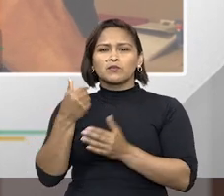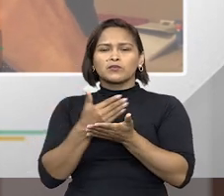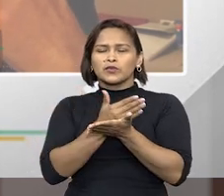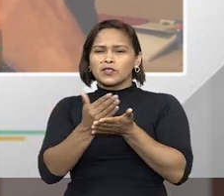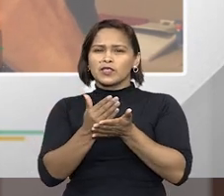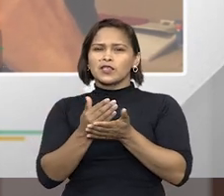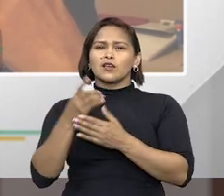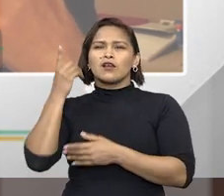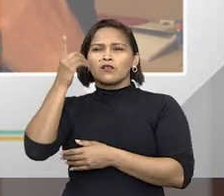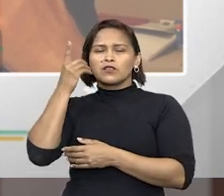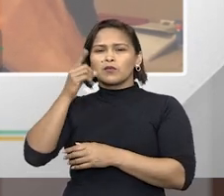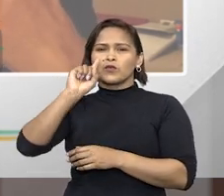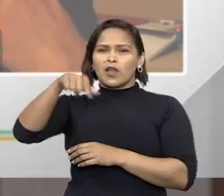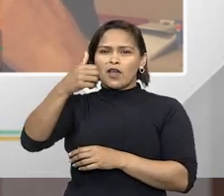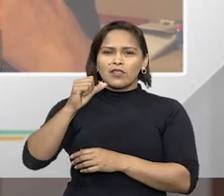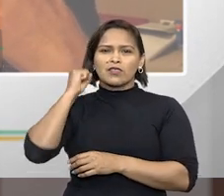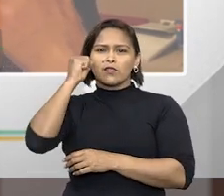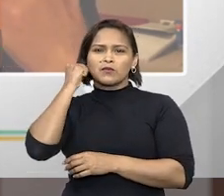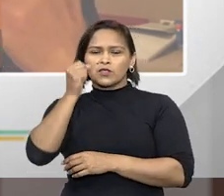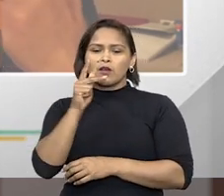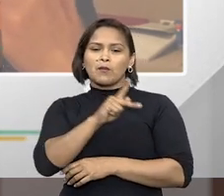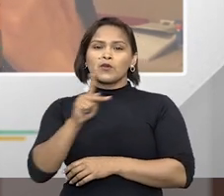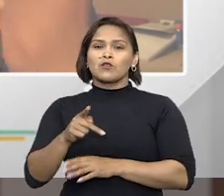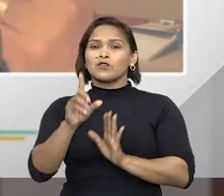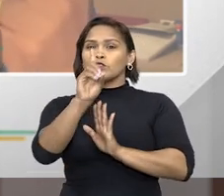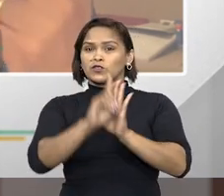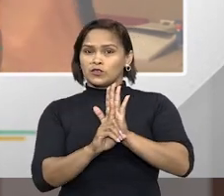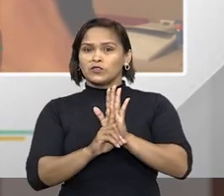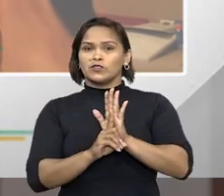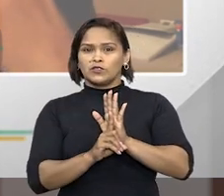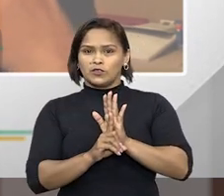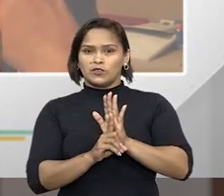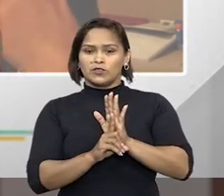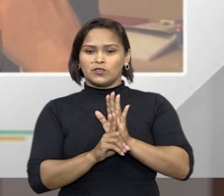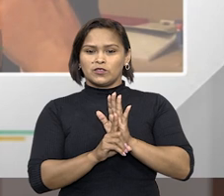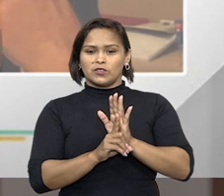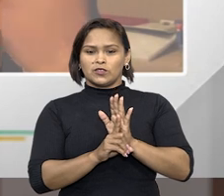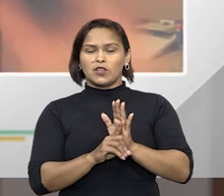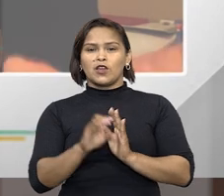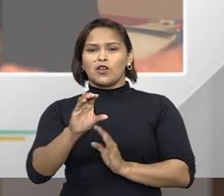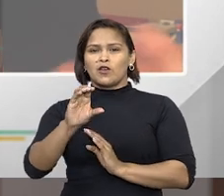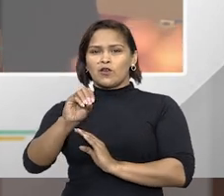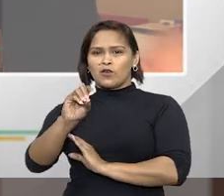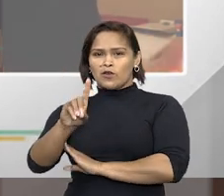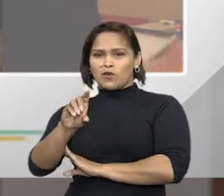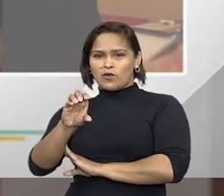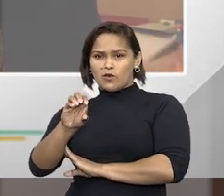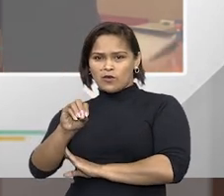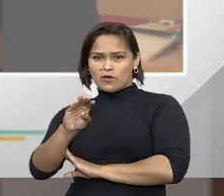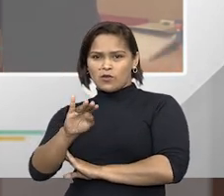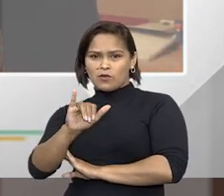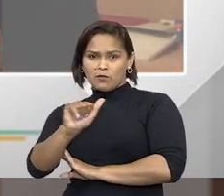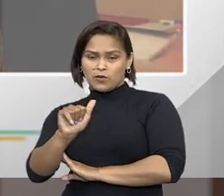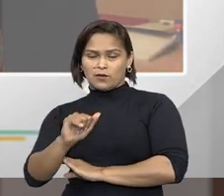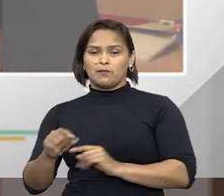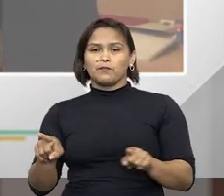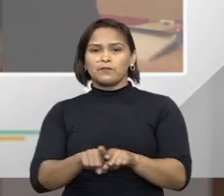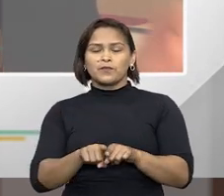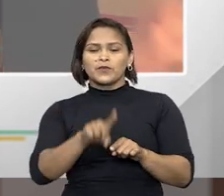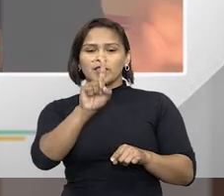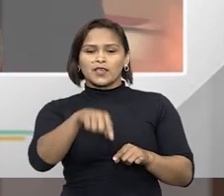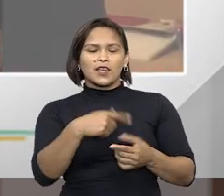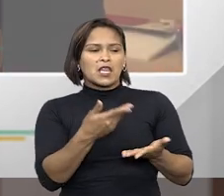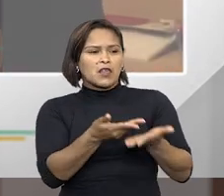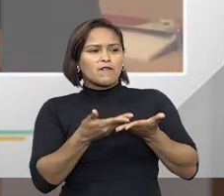senador, professor de Direito, Clodomir Cardoso. E ele veio, então,